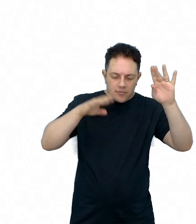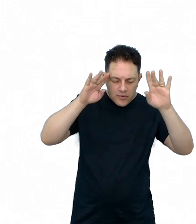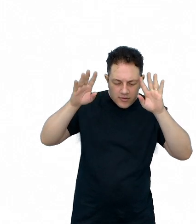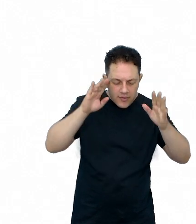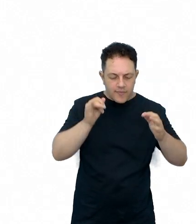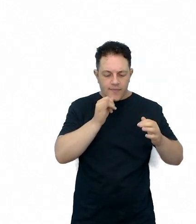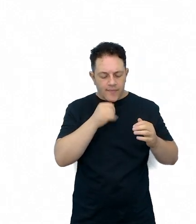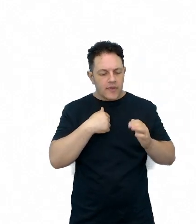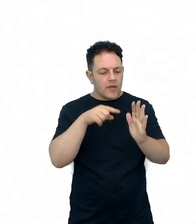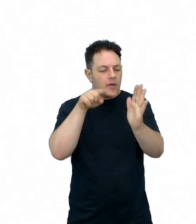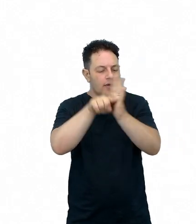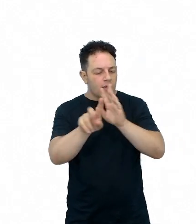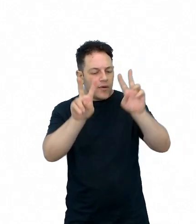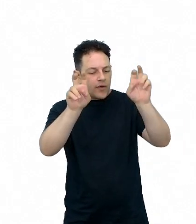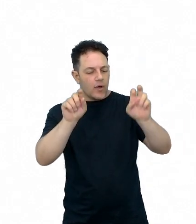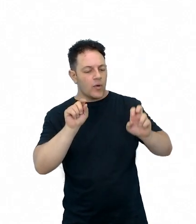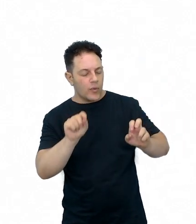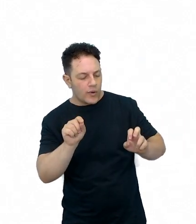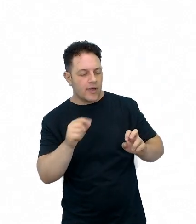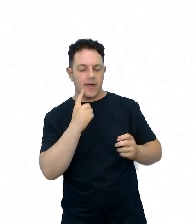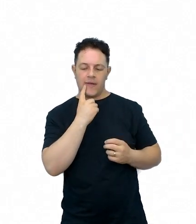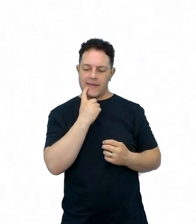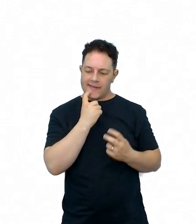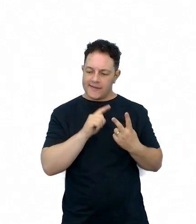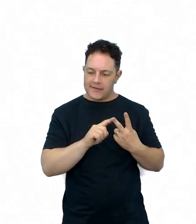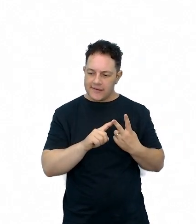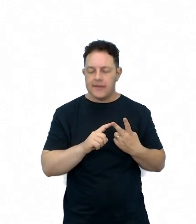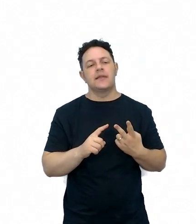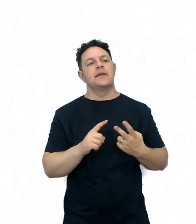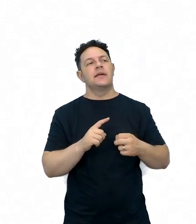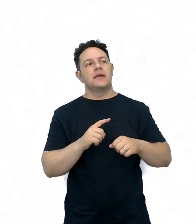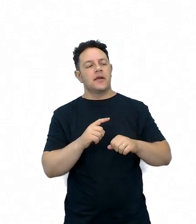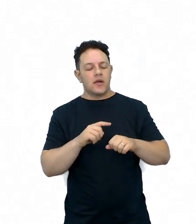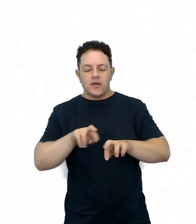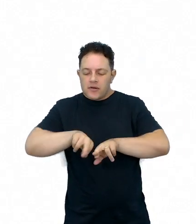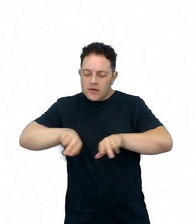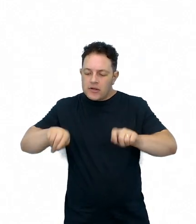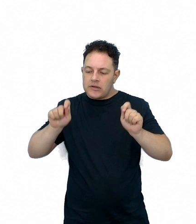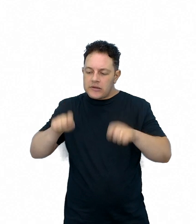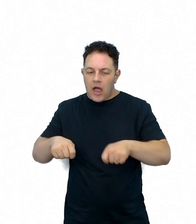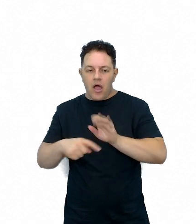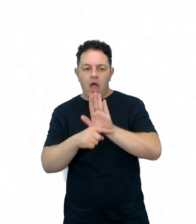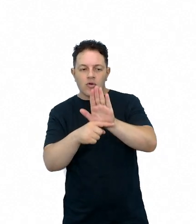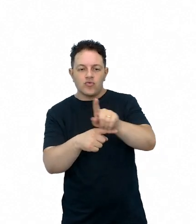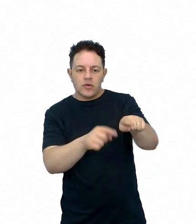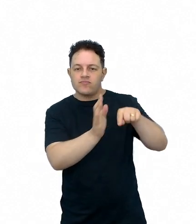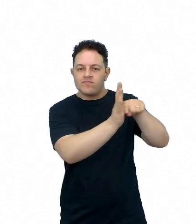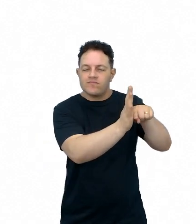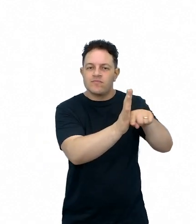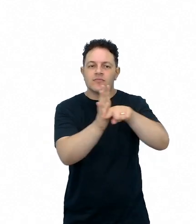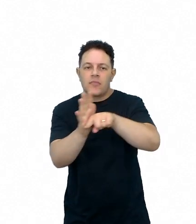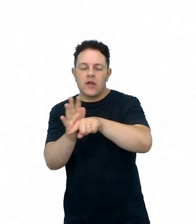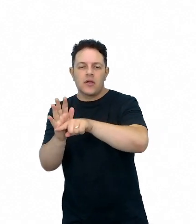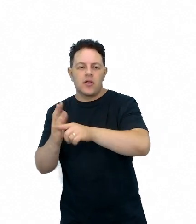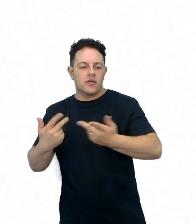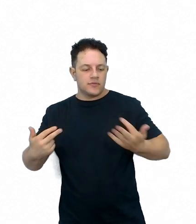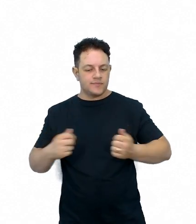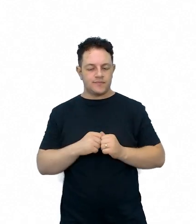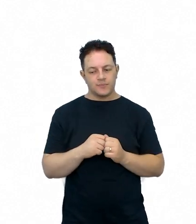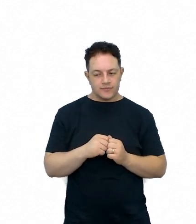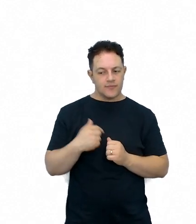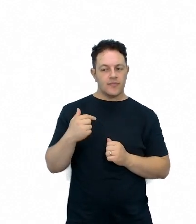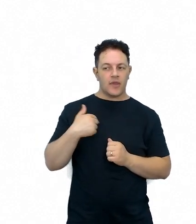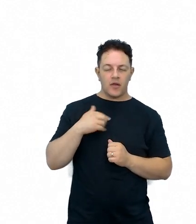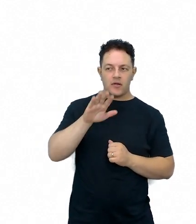questão, que vai gerar o projeto, quais são os materiais que eu preciso usar, os recursos, né? Se eu vou trazer